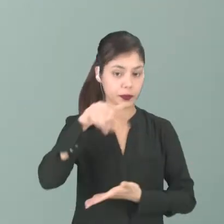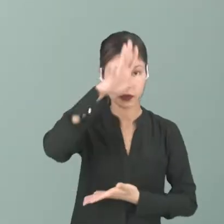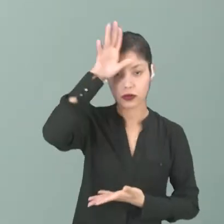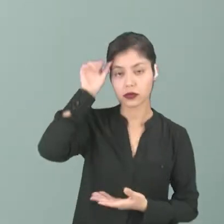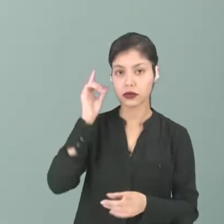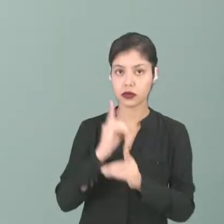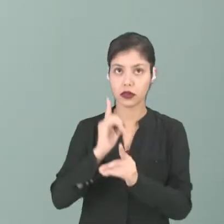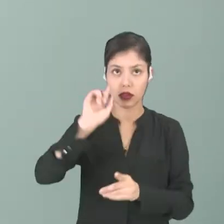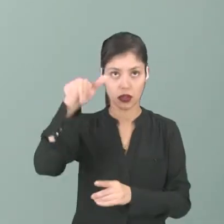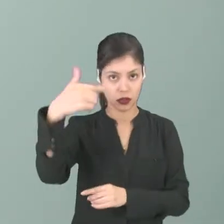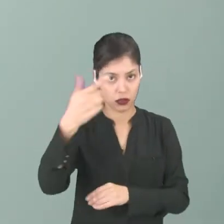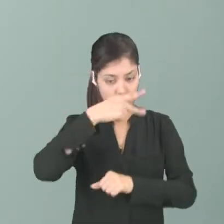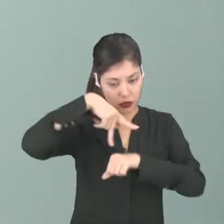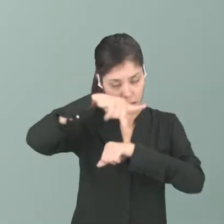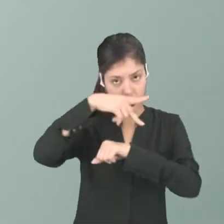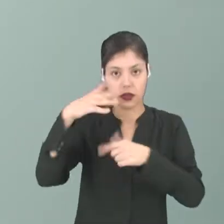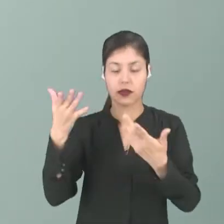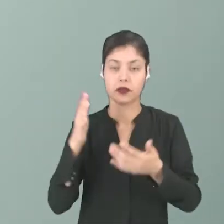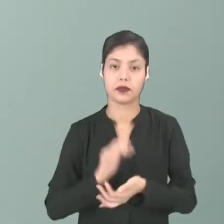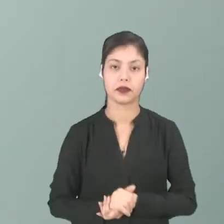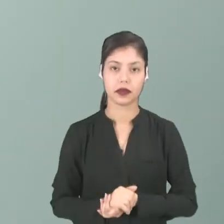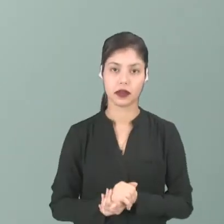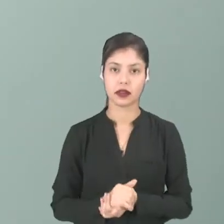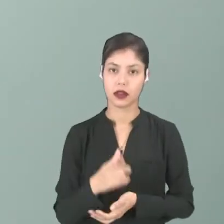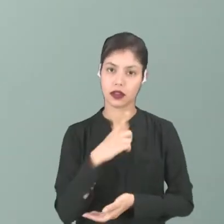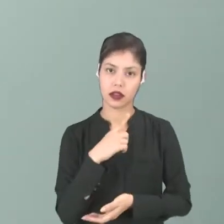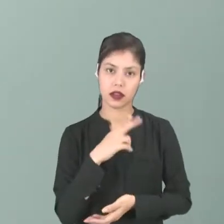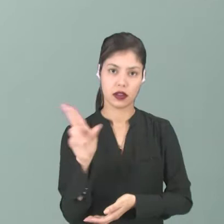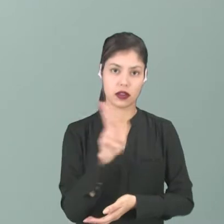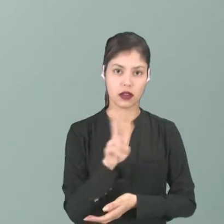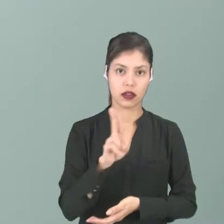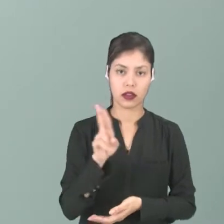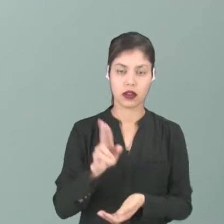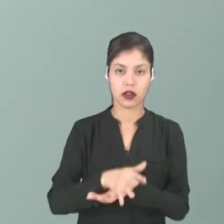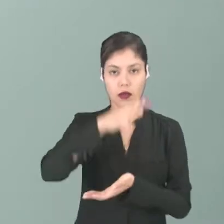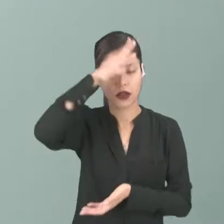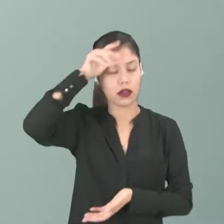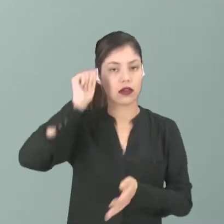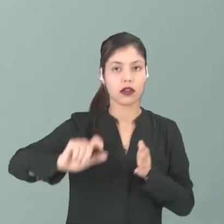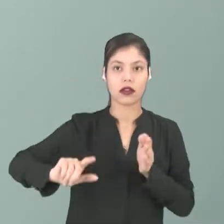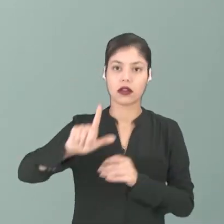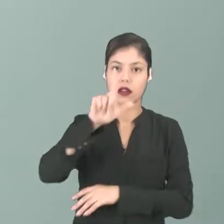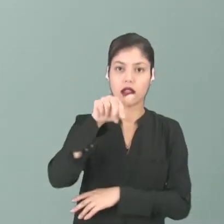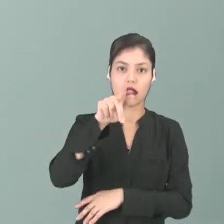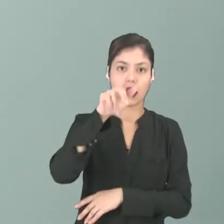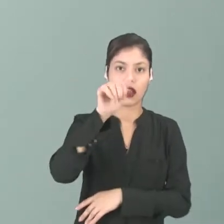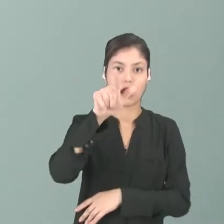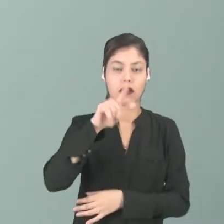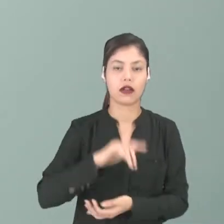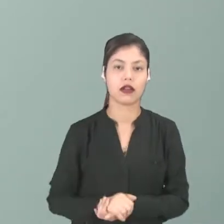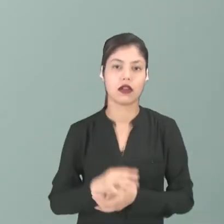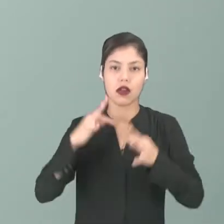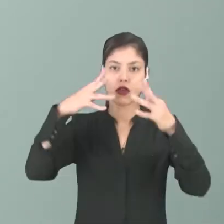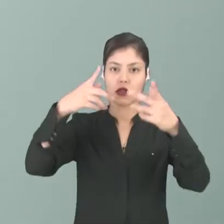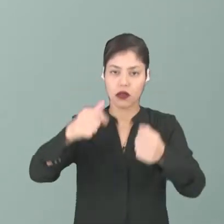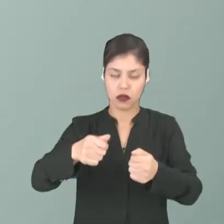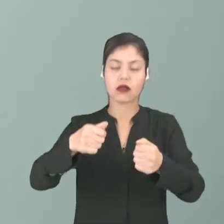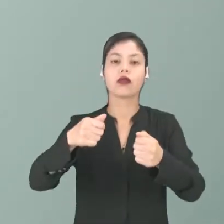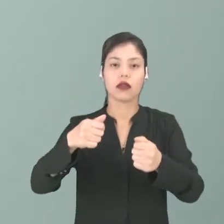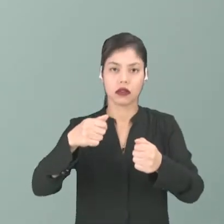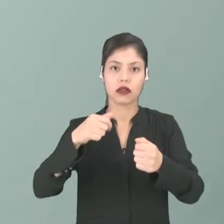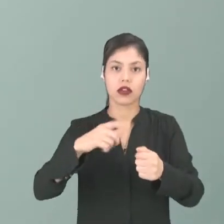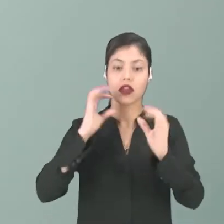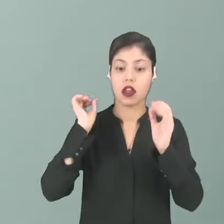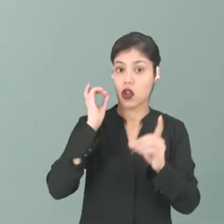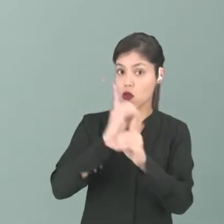Amazônia encontrada em outros países, é a que nós chamamos de Amazônia Legal, que são tudo aquilo que nós encontramos no